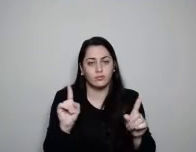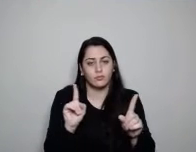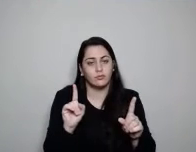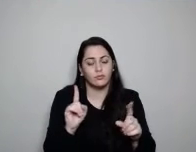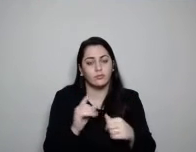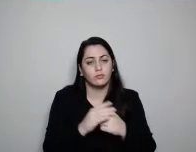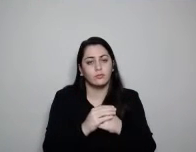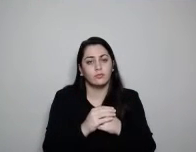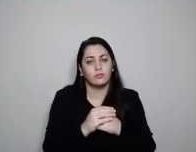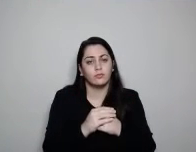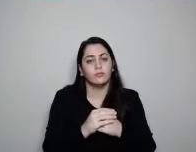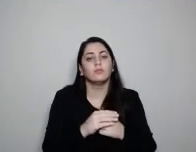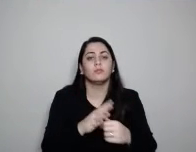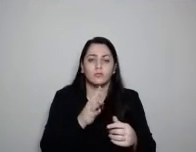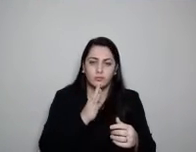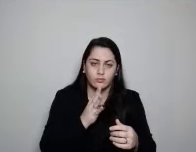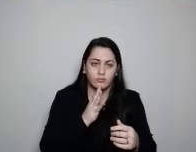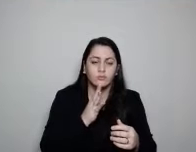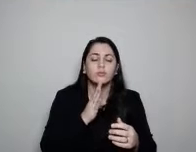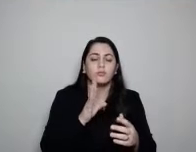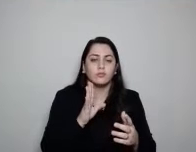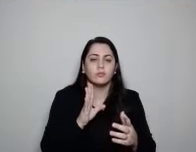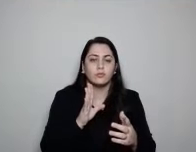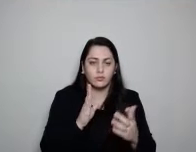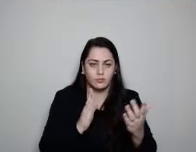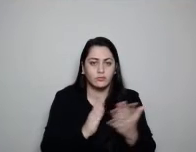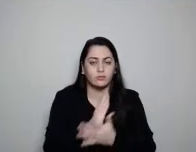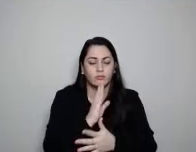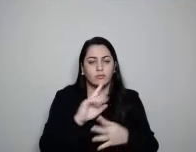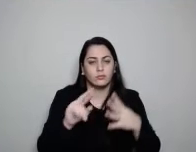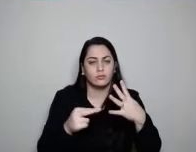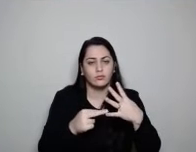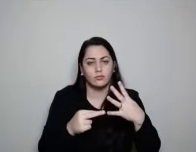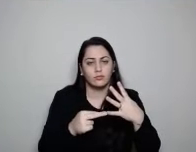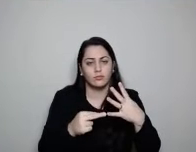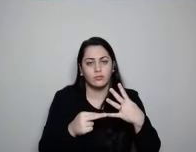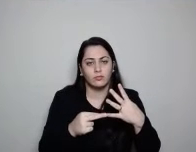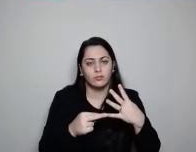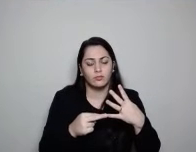conhecendo e provendo o recurso